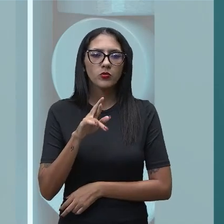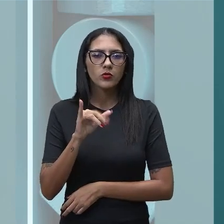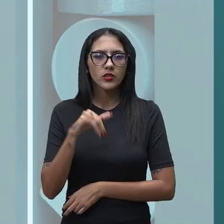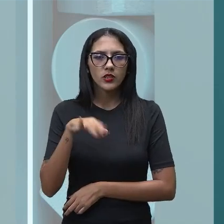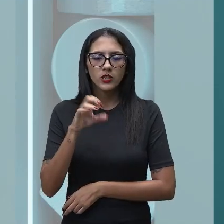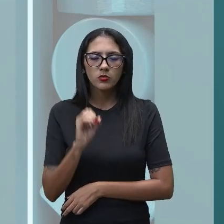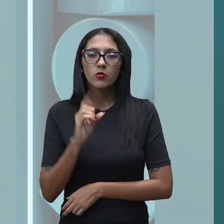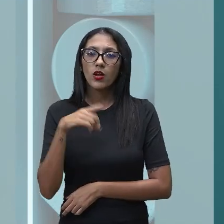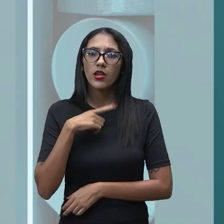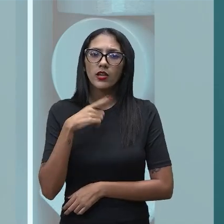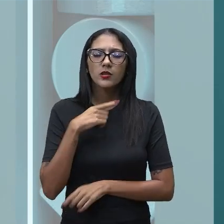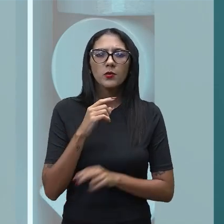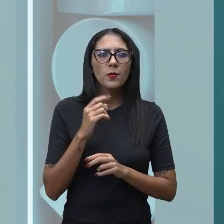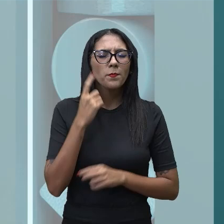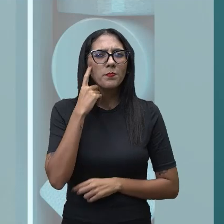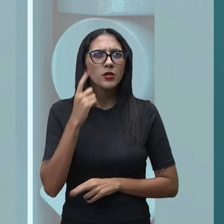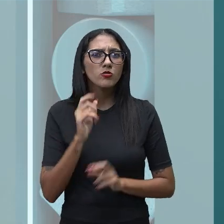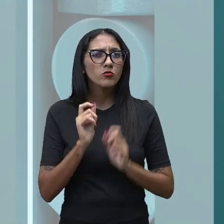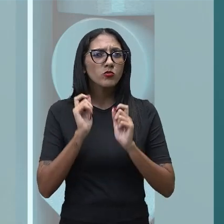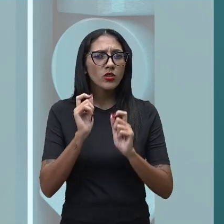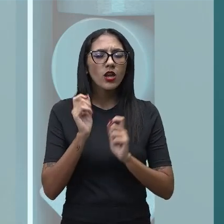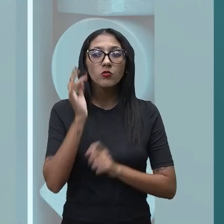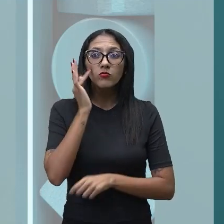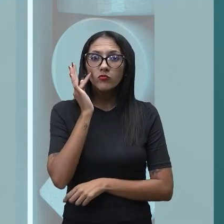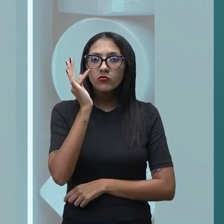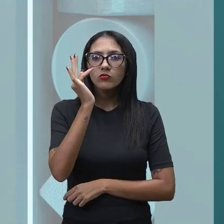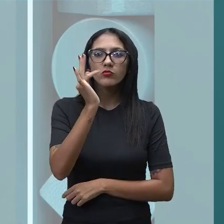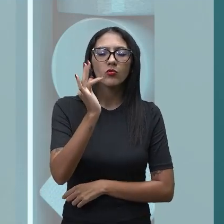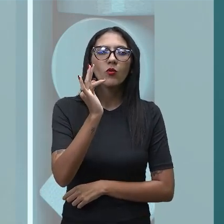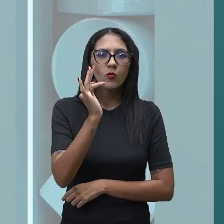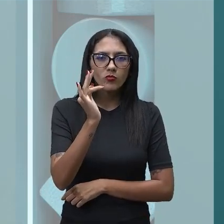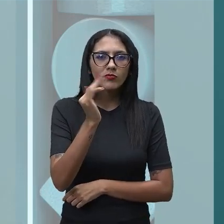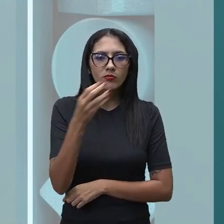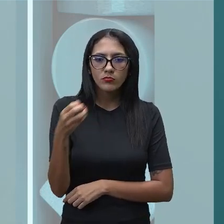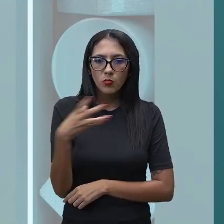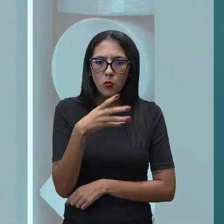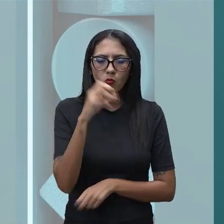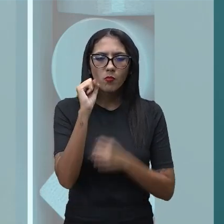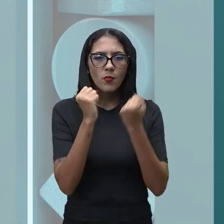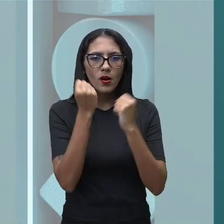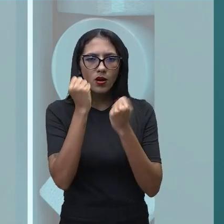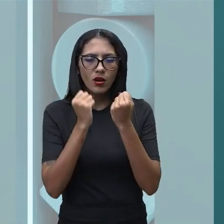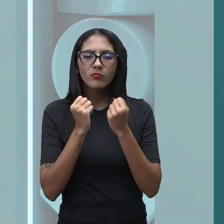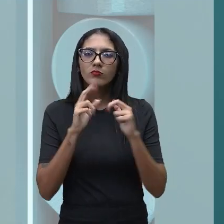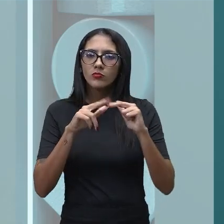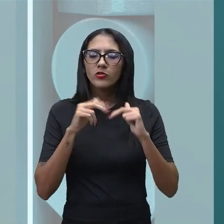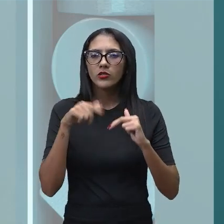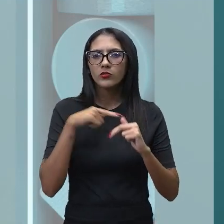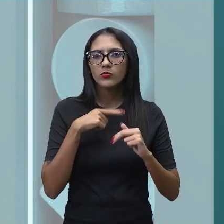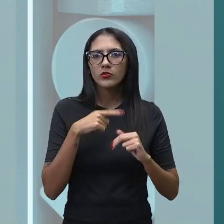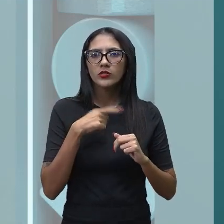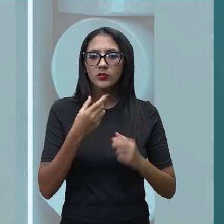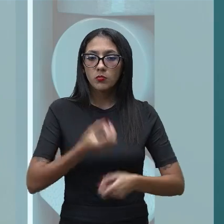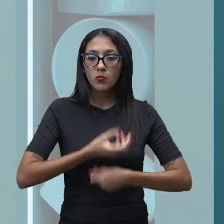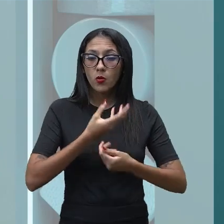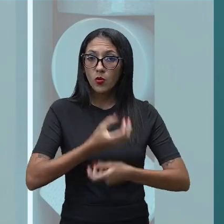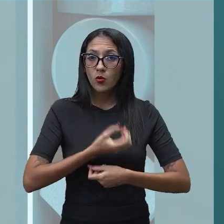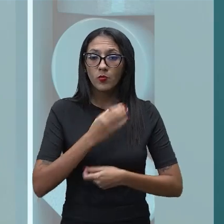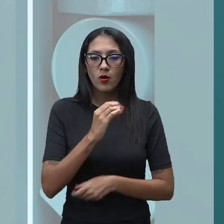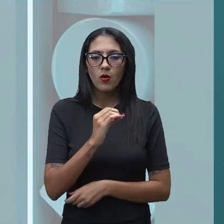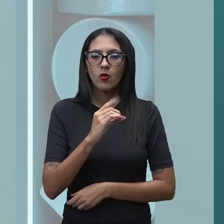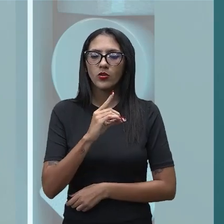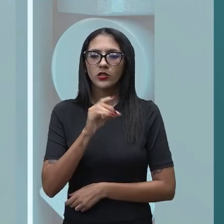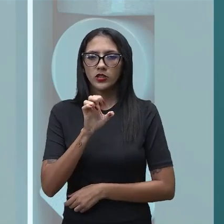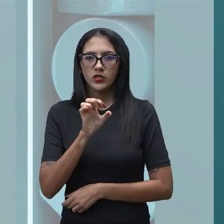as máquinas, ok? Então temos toda essa ideia construída aí no poema ode triunfal, ok? Perceba que a ode é